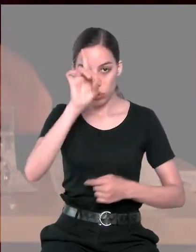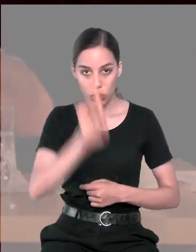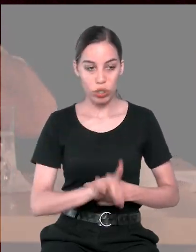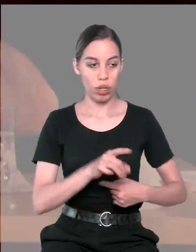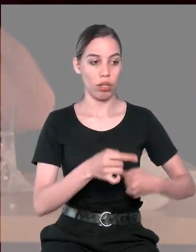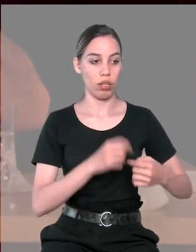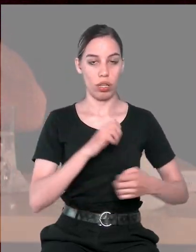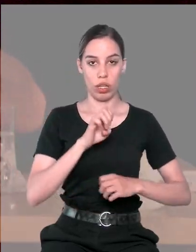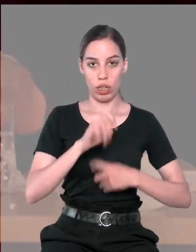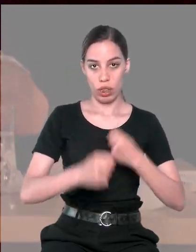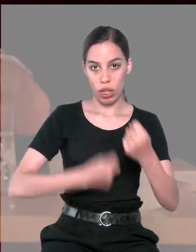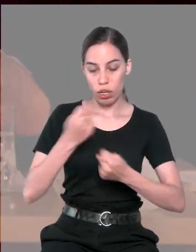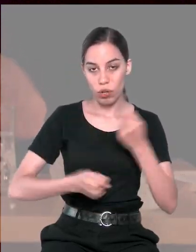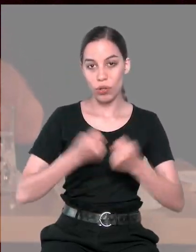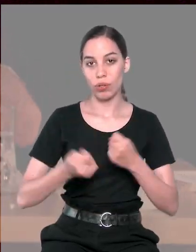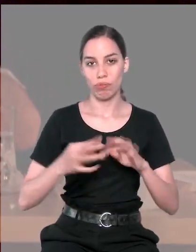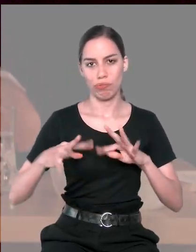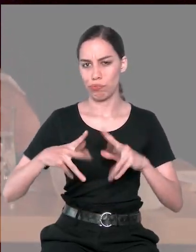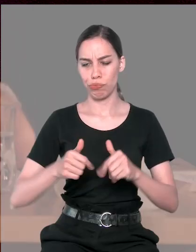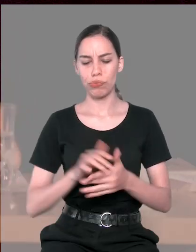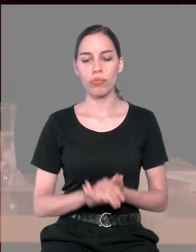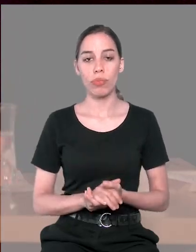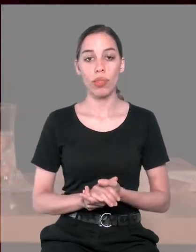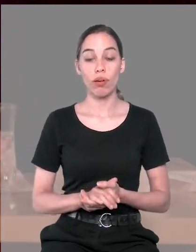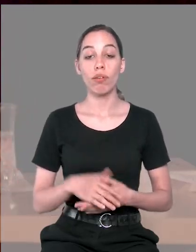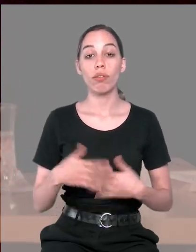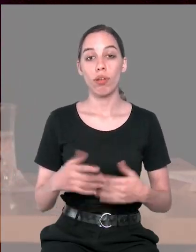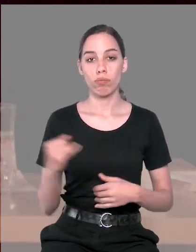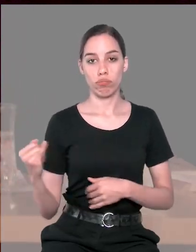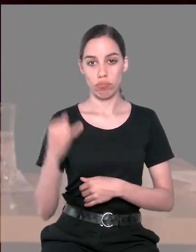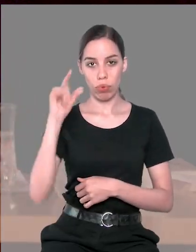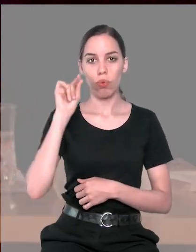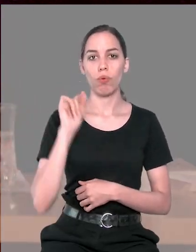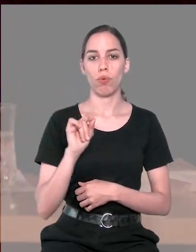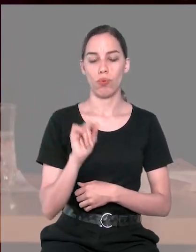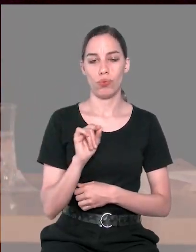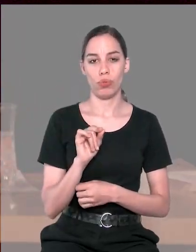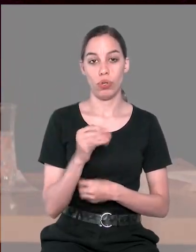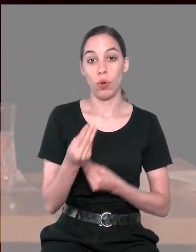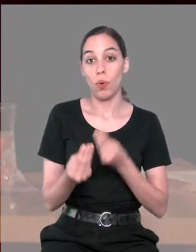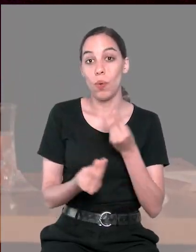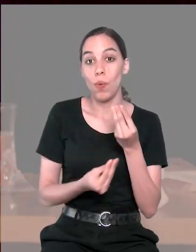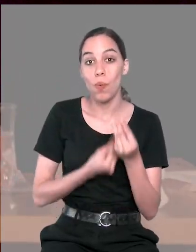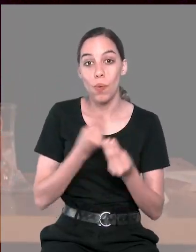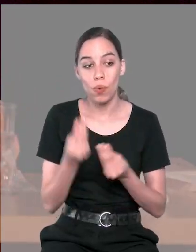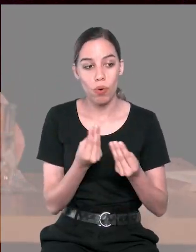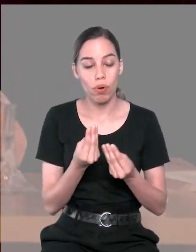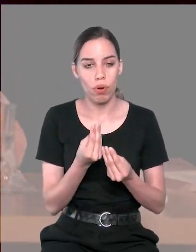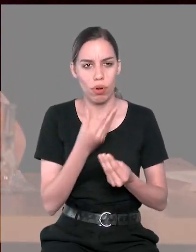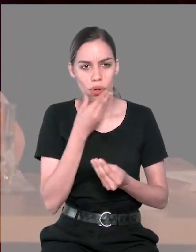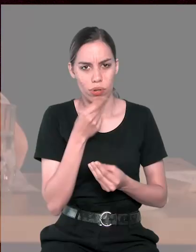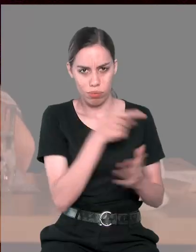tentar mostrar um pouco para vocês como é que ele vai construindo isso. Tá? O importante é como naquela seleção